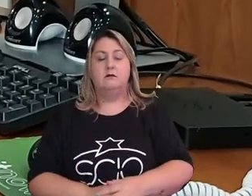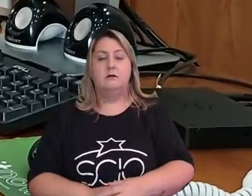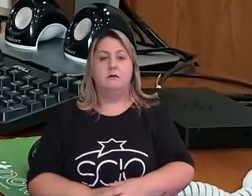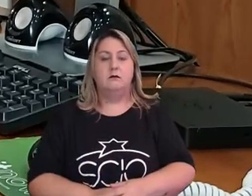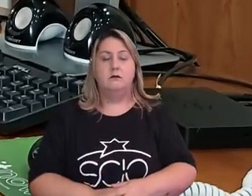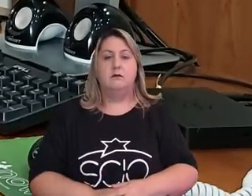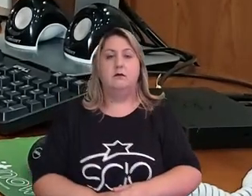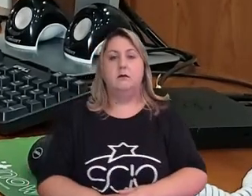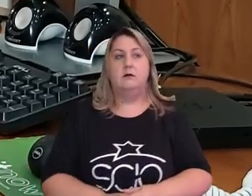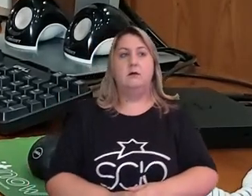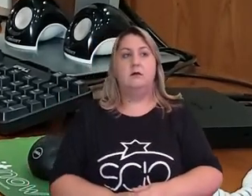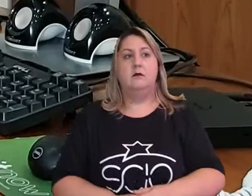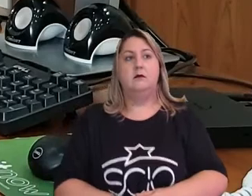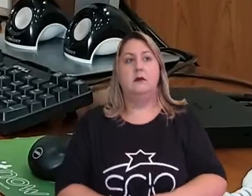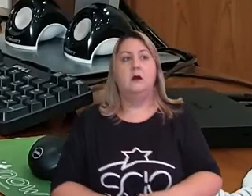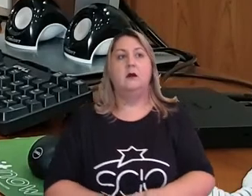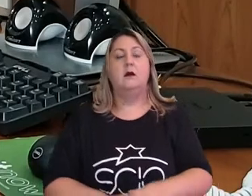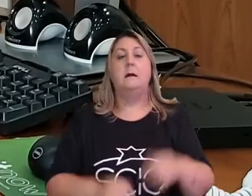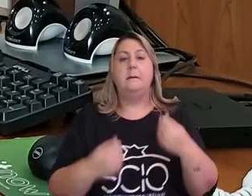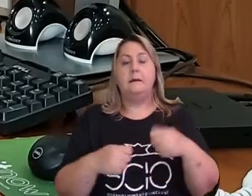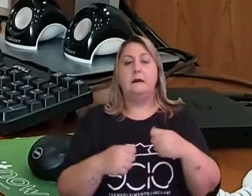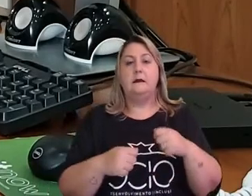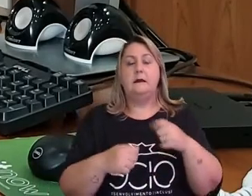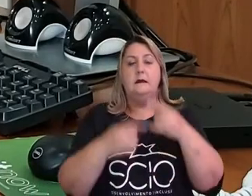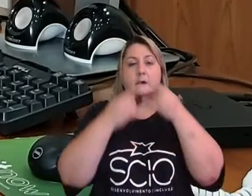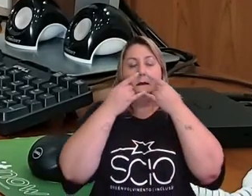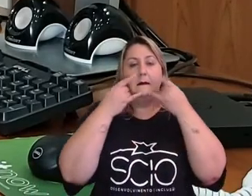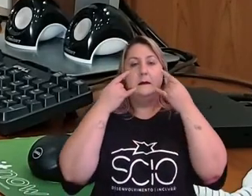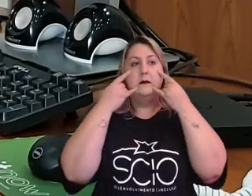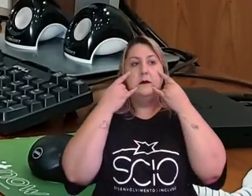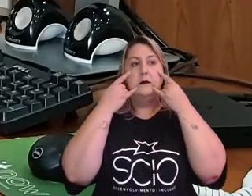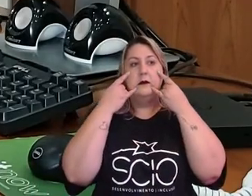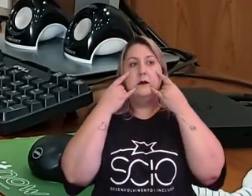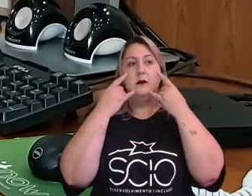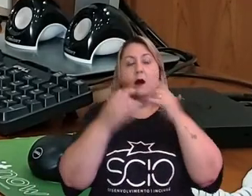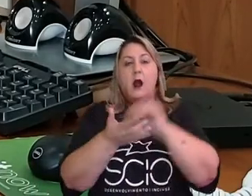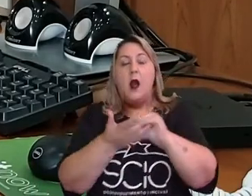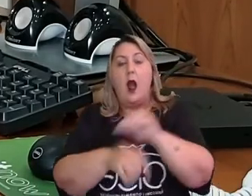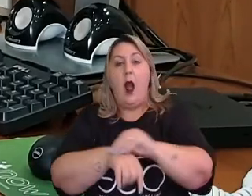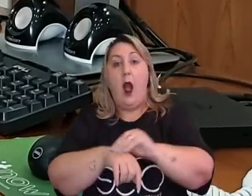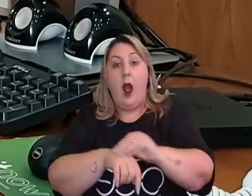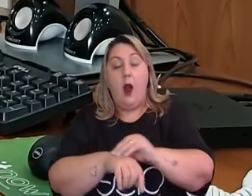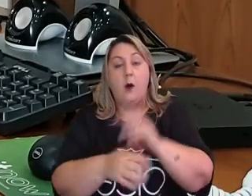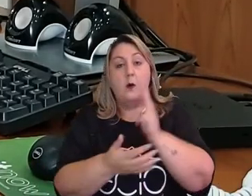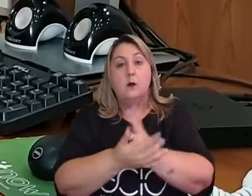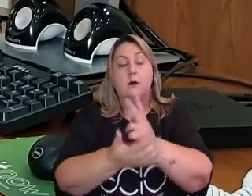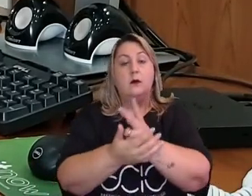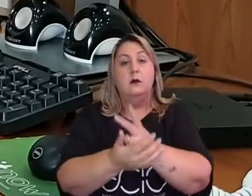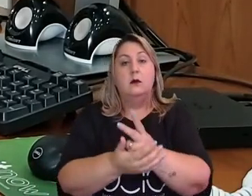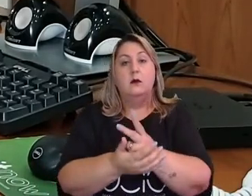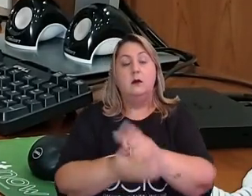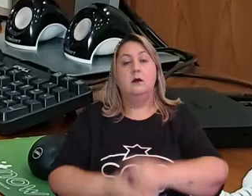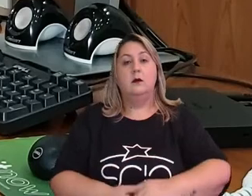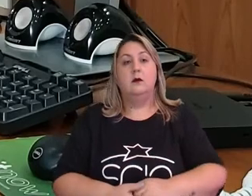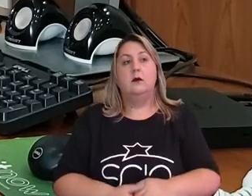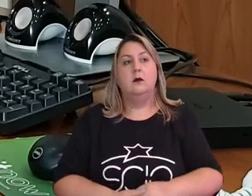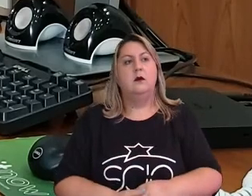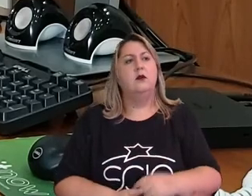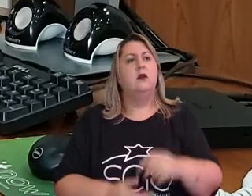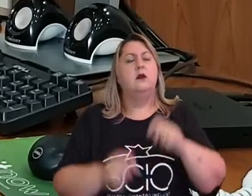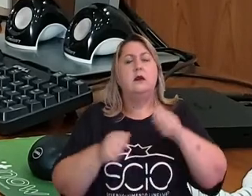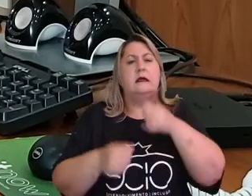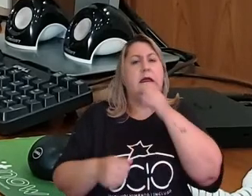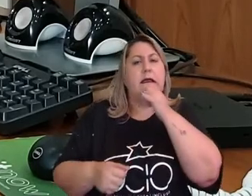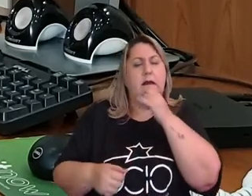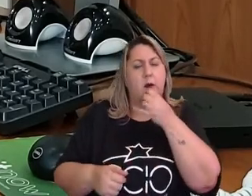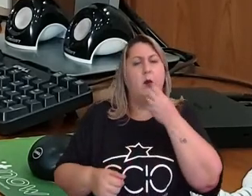está aqui suportando está de máscara, mais para fazer a gravação para vocês, usando álcool gel. Então, não deem um exemplo, por